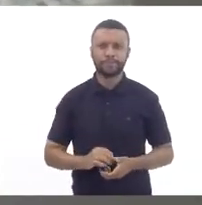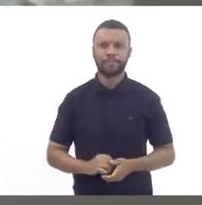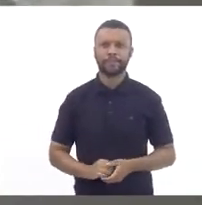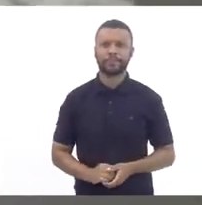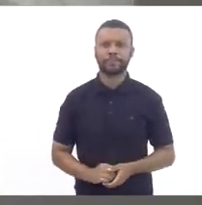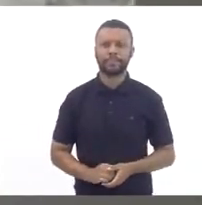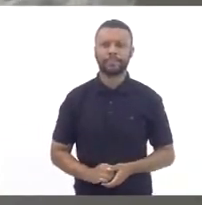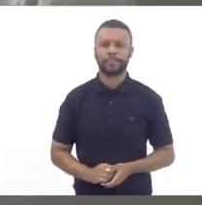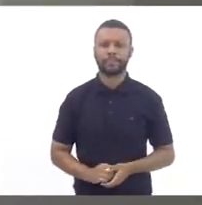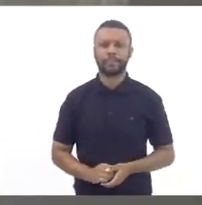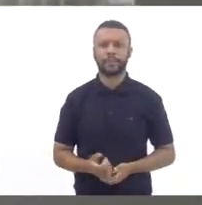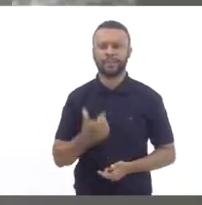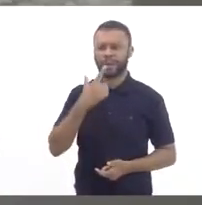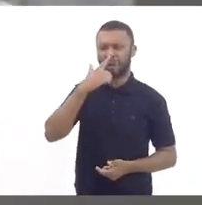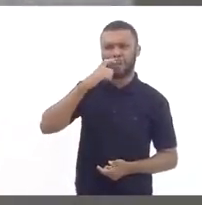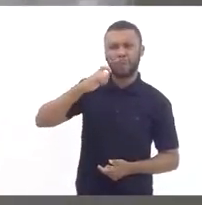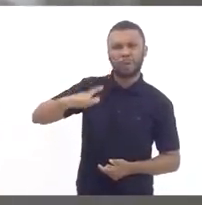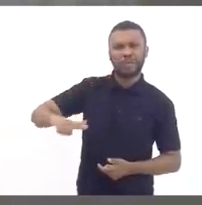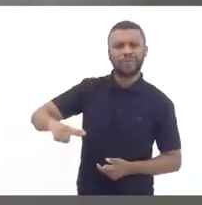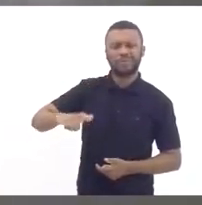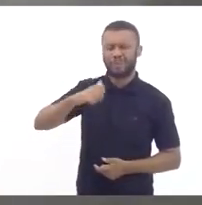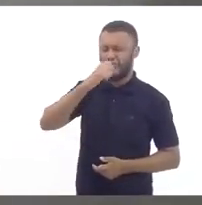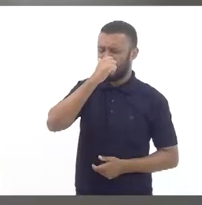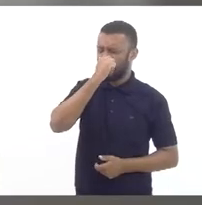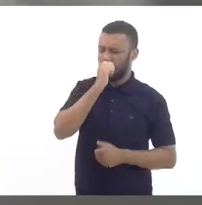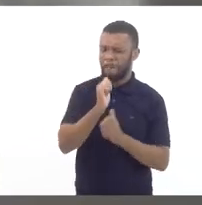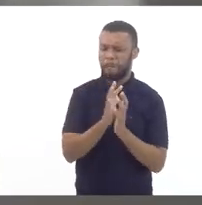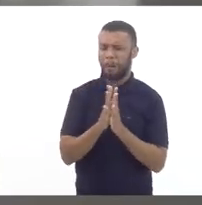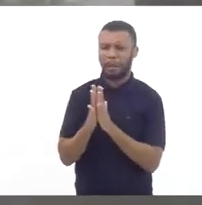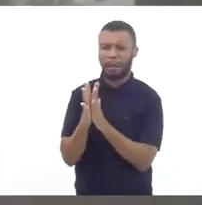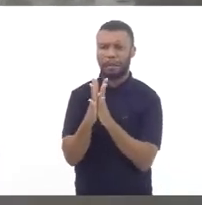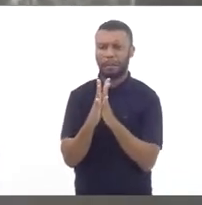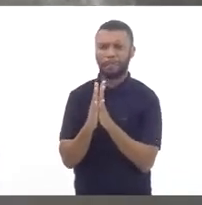A quantidade de lixo é insuportável.